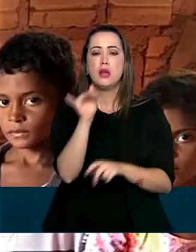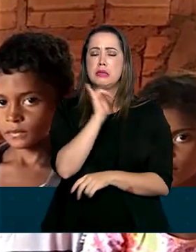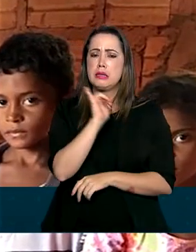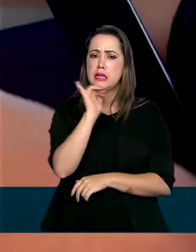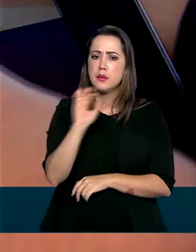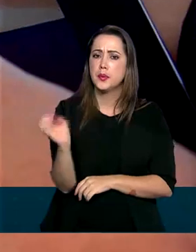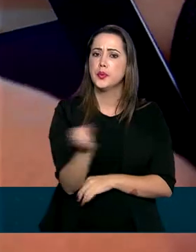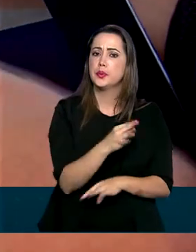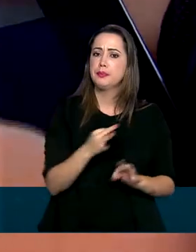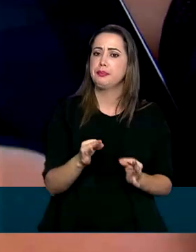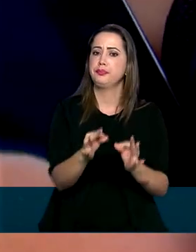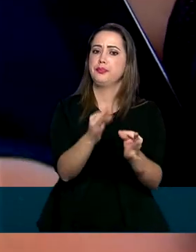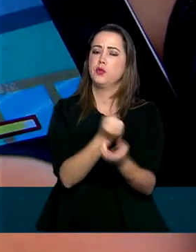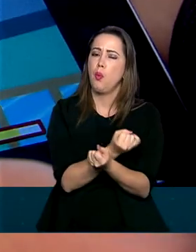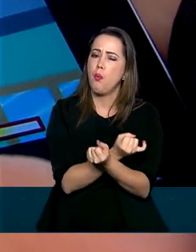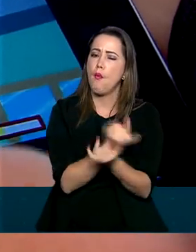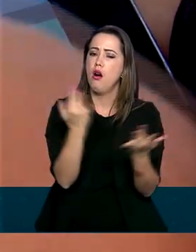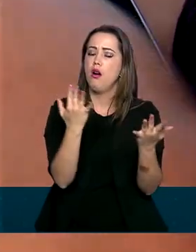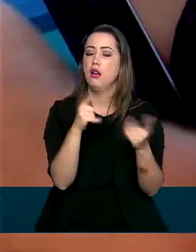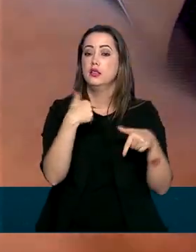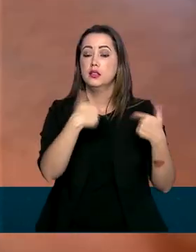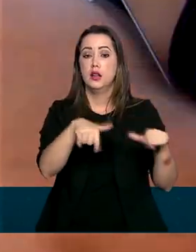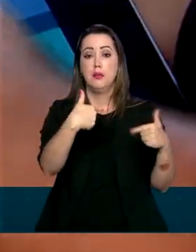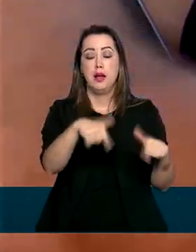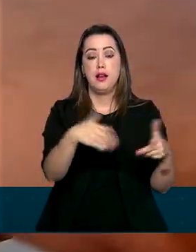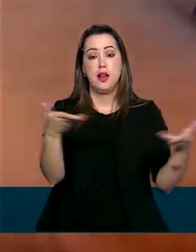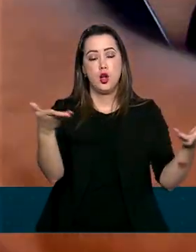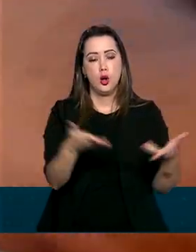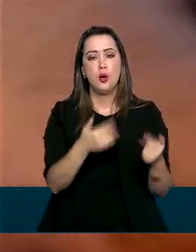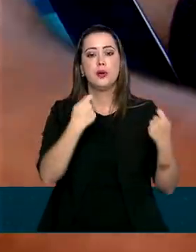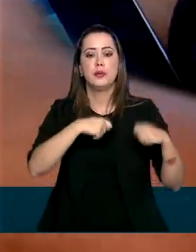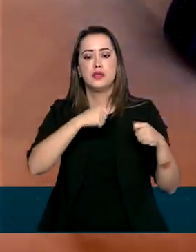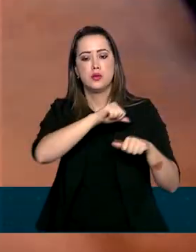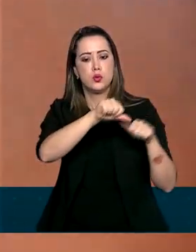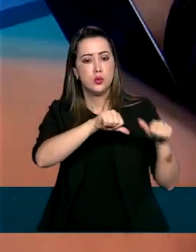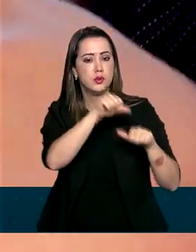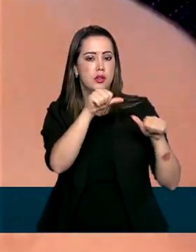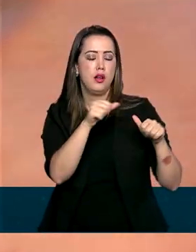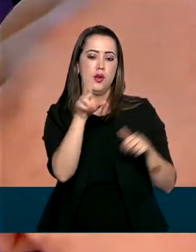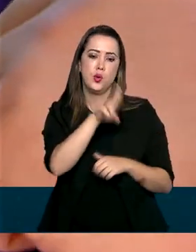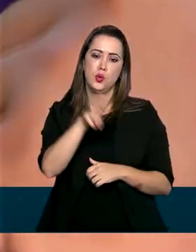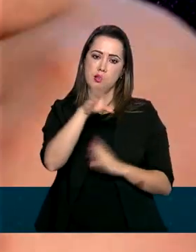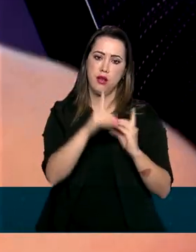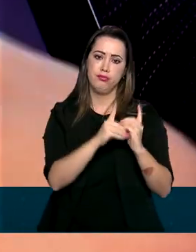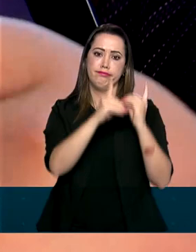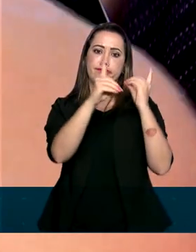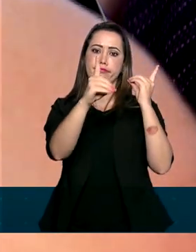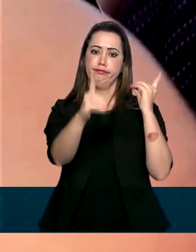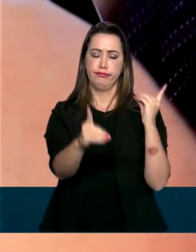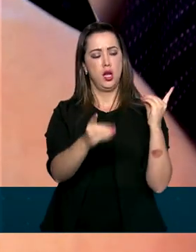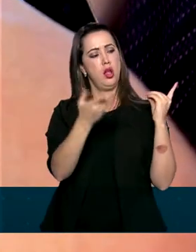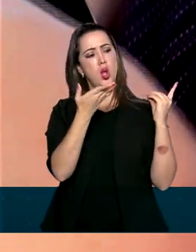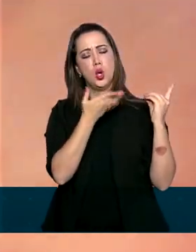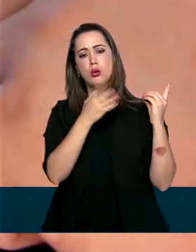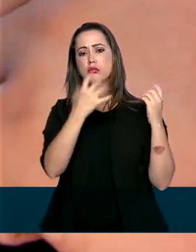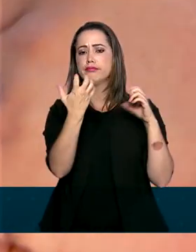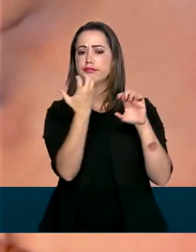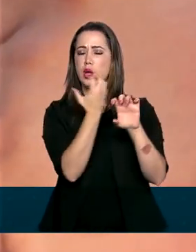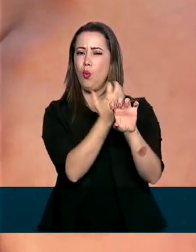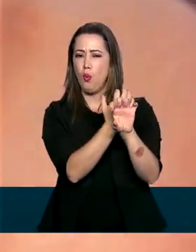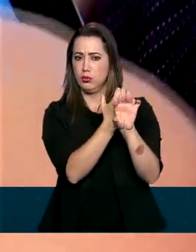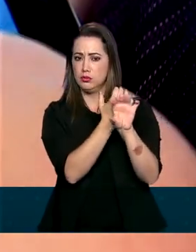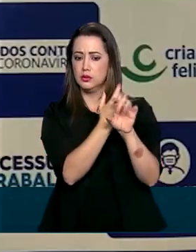inovação. Muitas das atividades passaram a ser realizadas à distância para 150